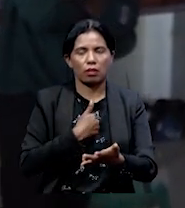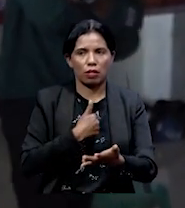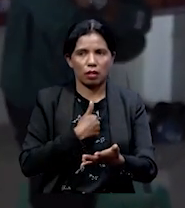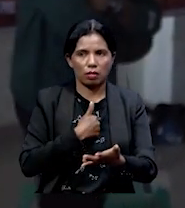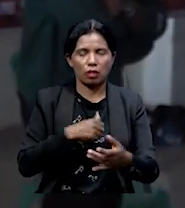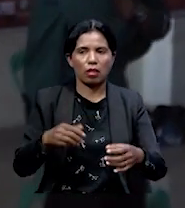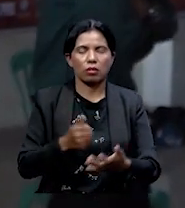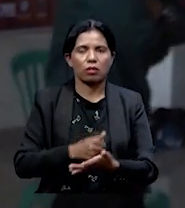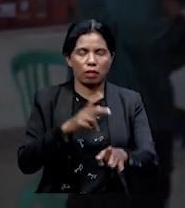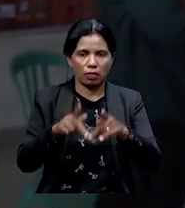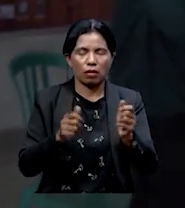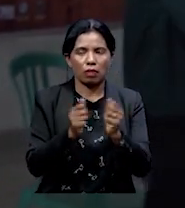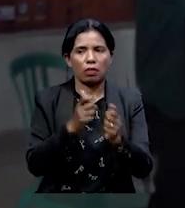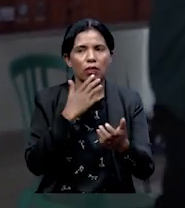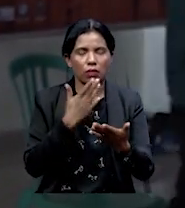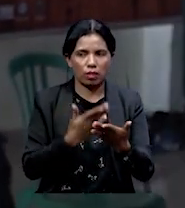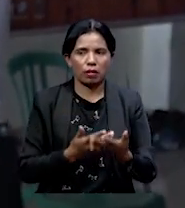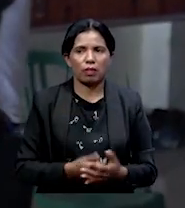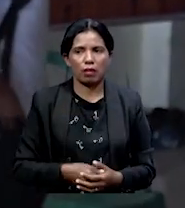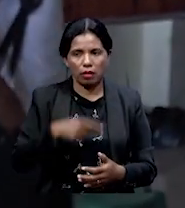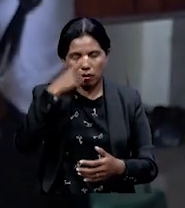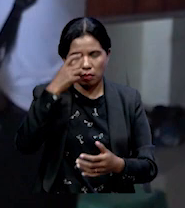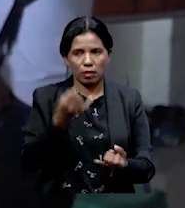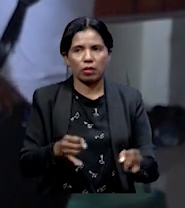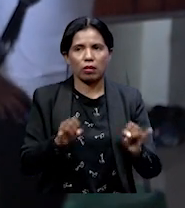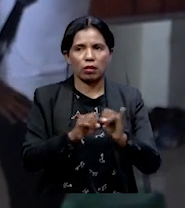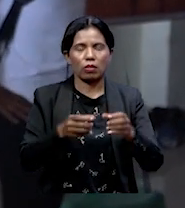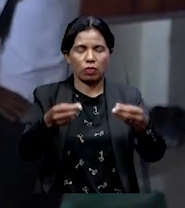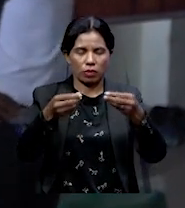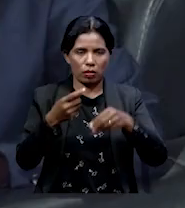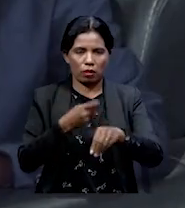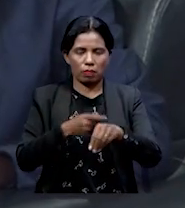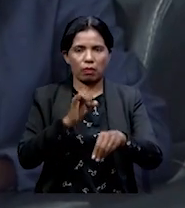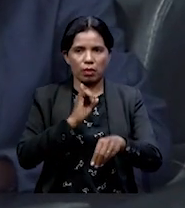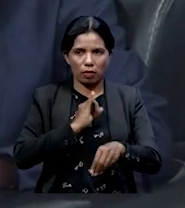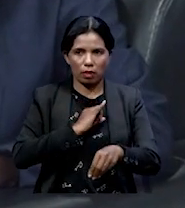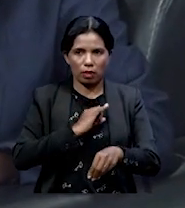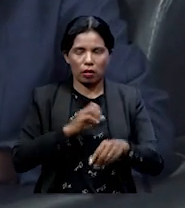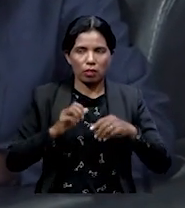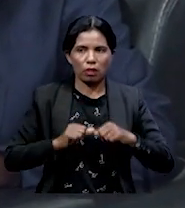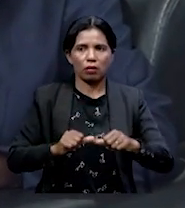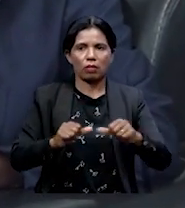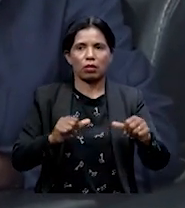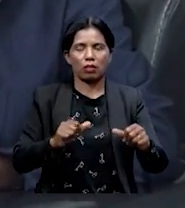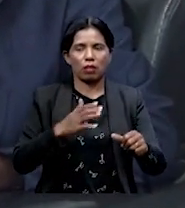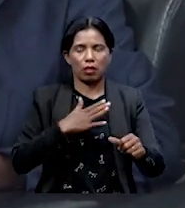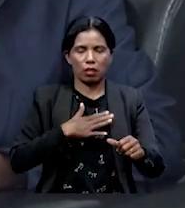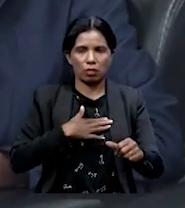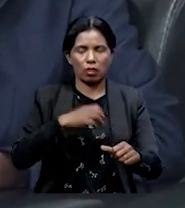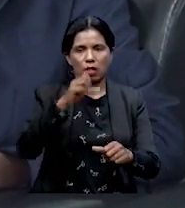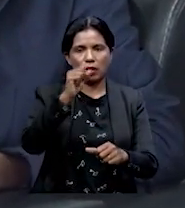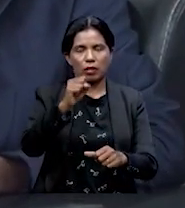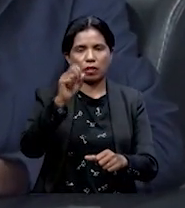Rodiak. Tambah nih maka institusi for tempo bahau. Kau di kontinua hau ni master iha